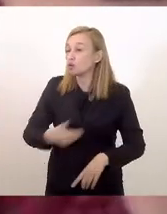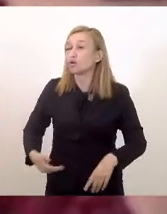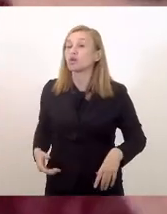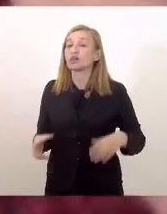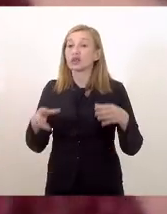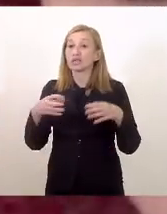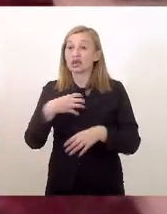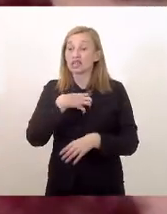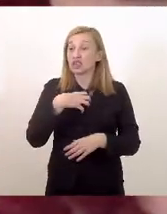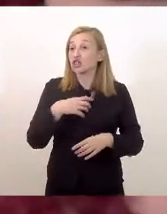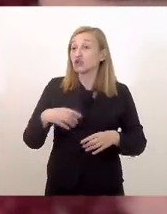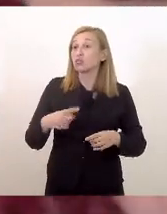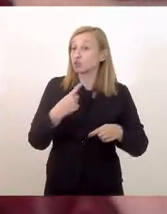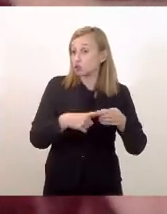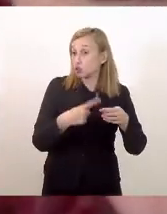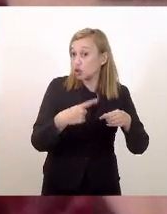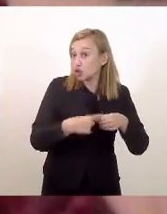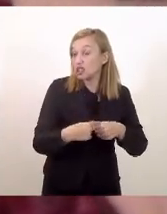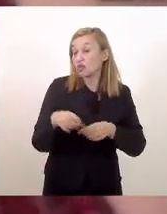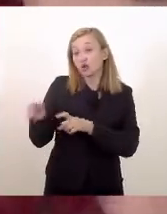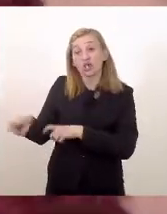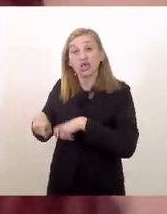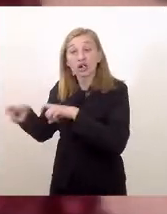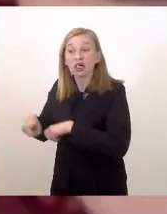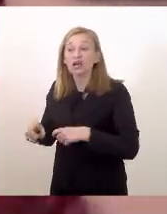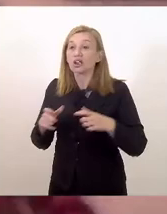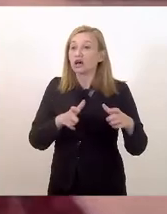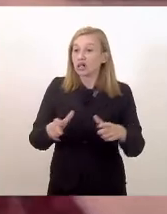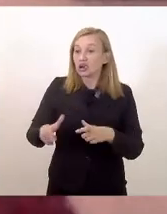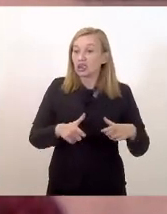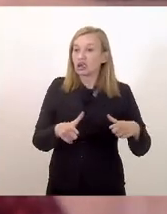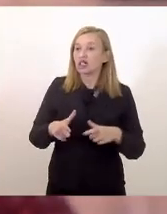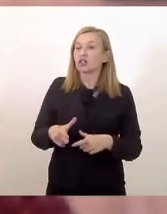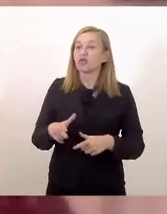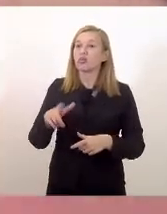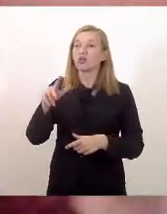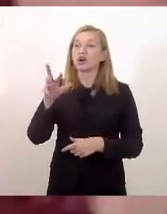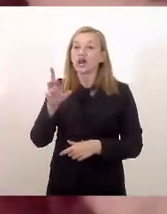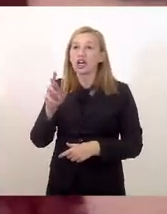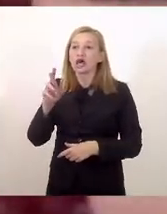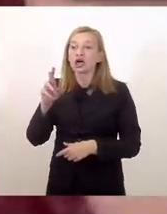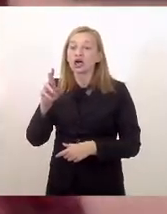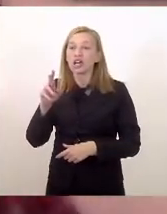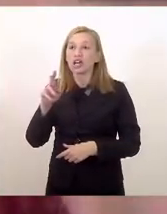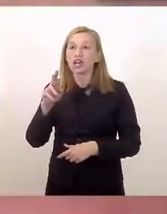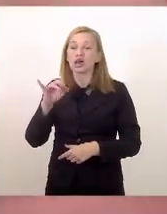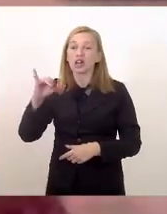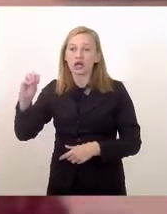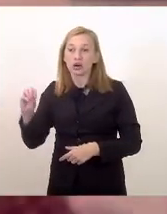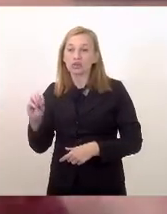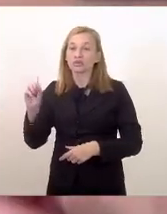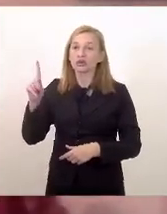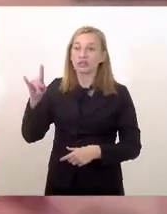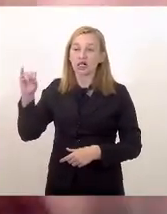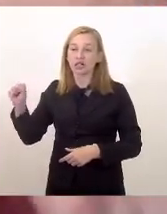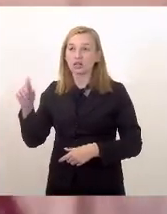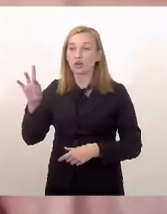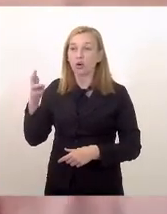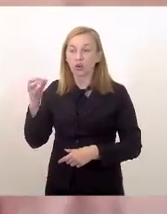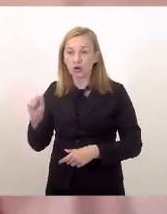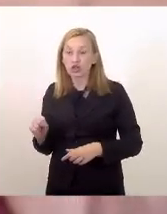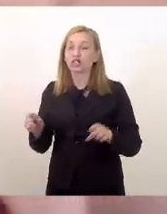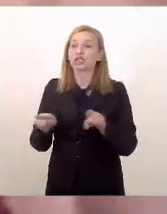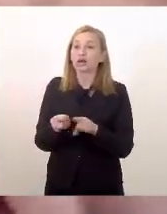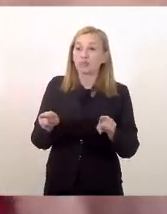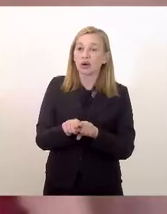sentido, para os municípios do interior, para as regiões como o Rio das Ostras, né, o Campos dos Goitacazes, e nós já